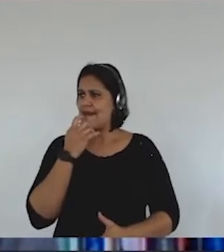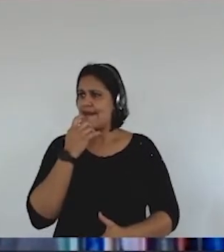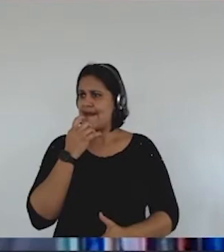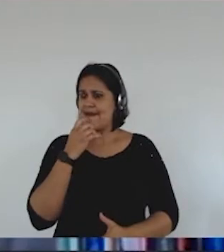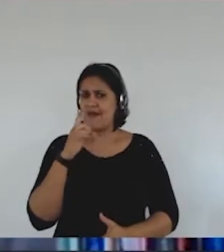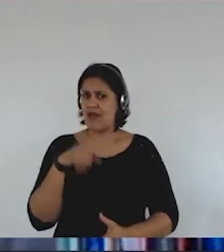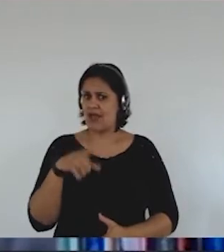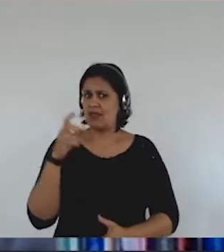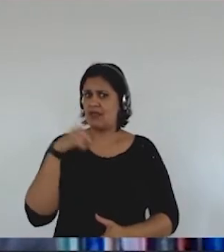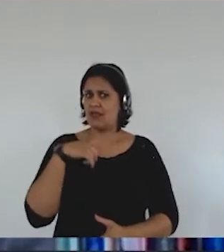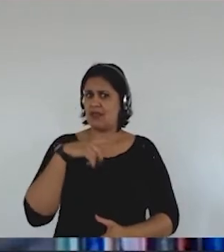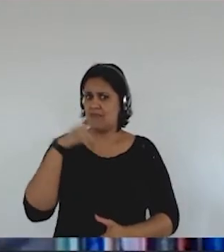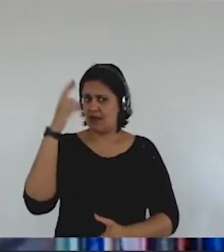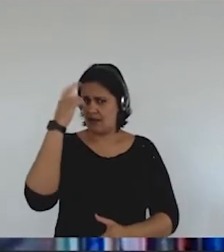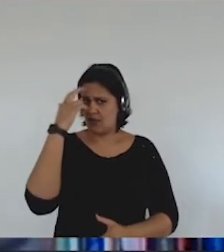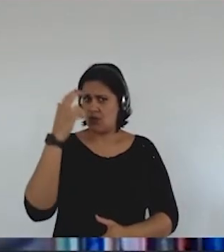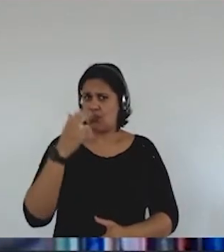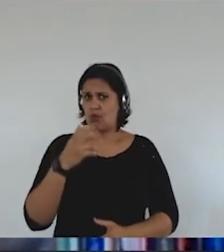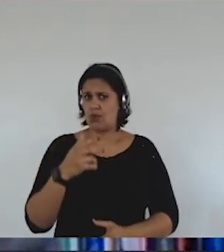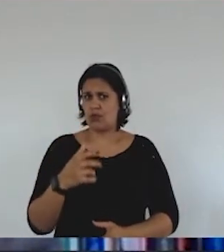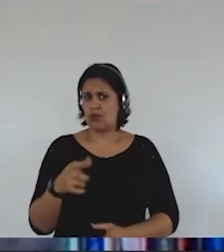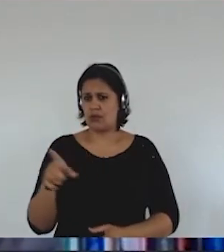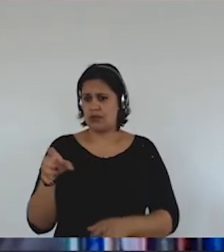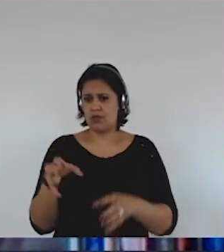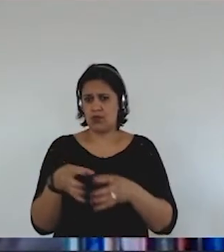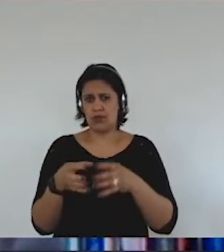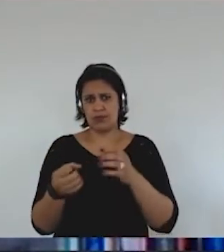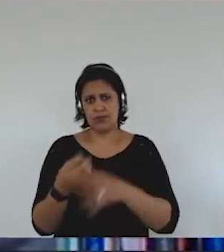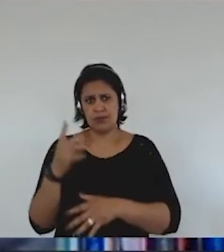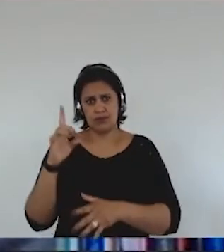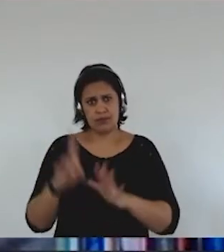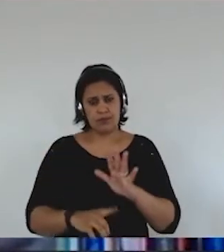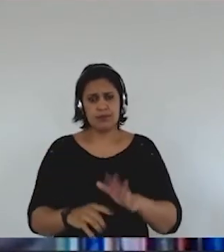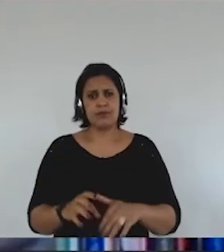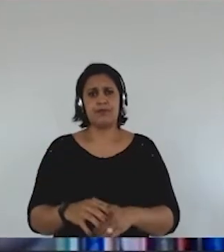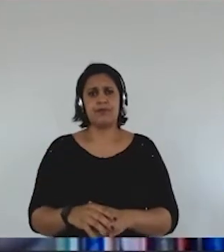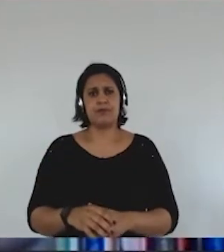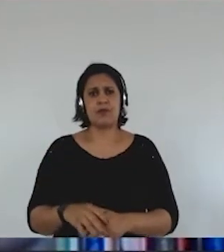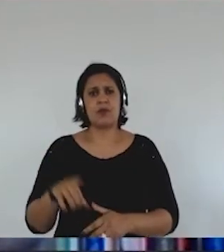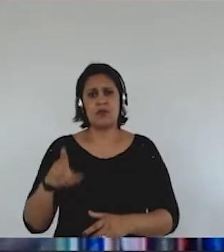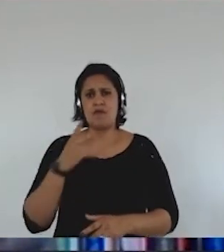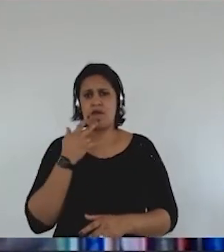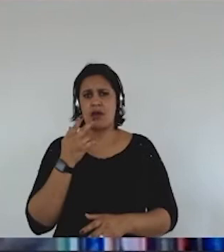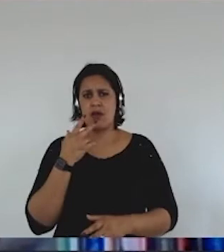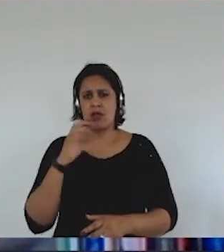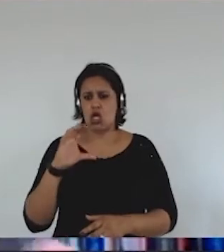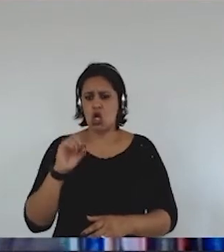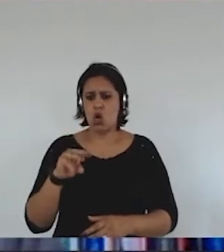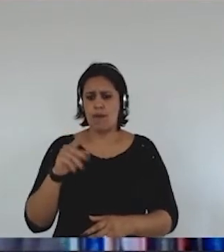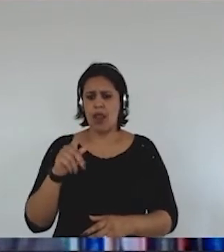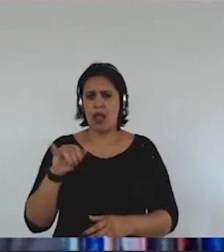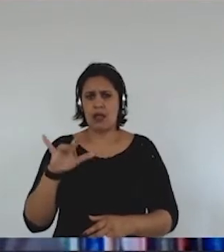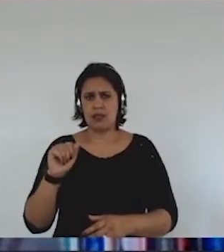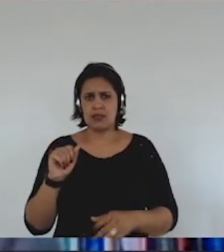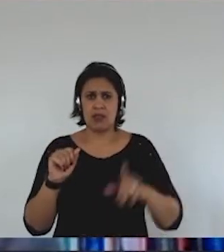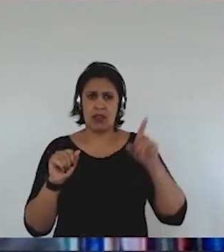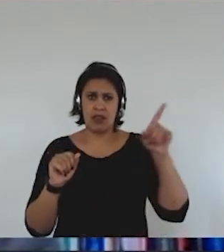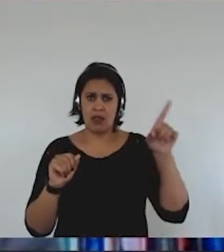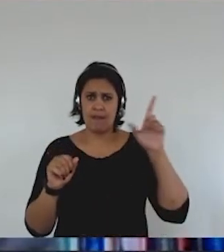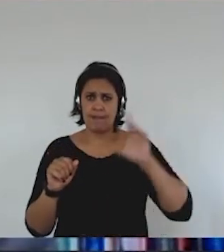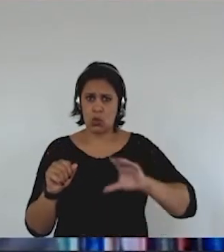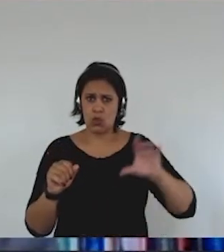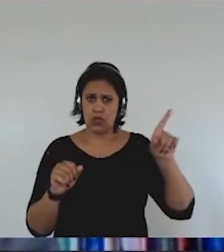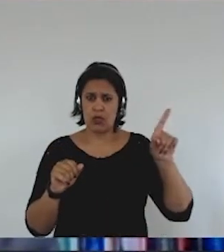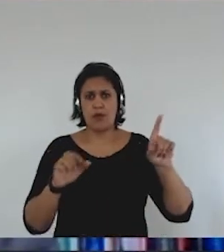da cultura do compliance. Você falar em cultura de compliance em Portugal é diferente de você falar